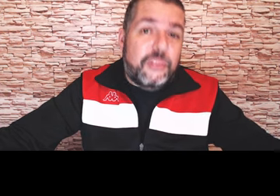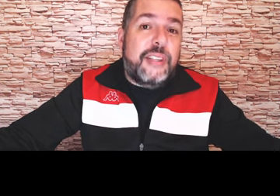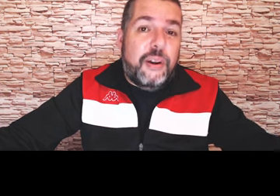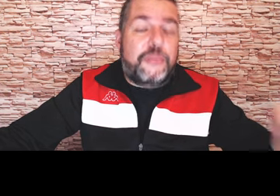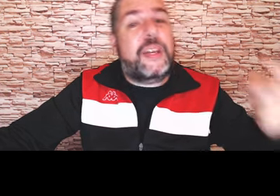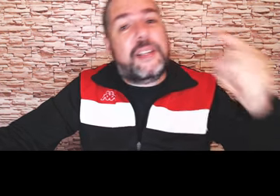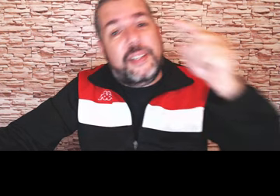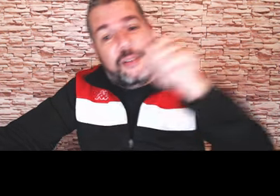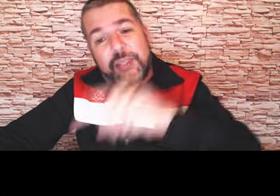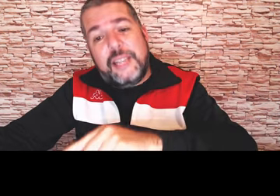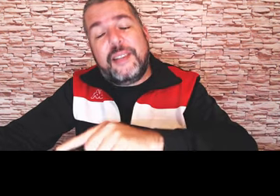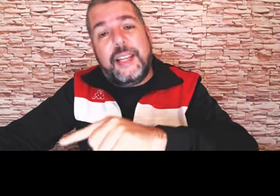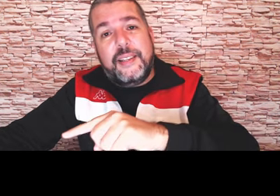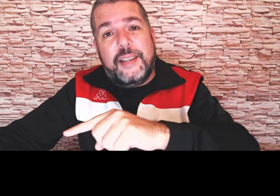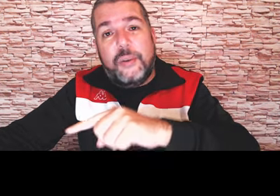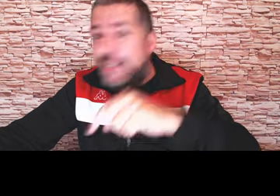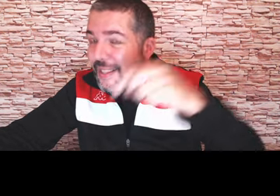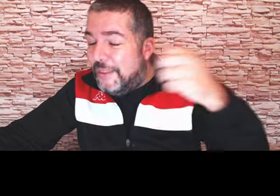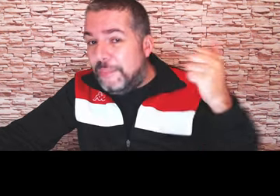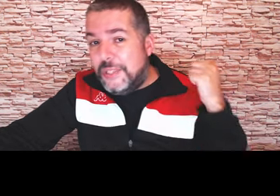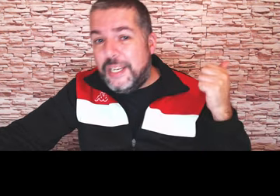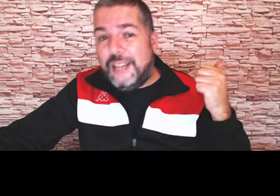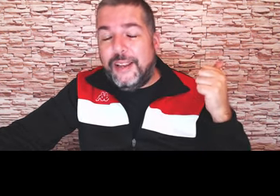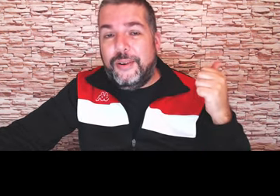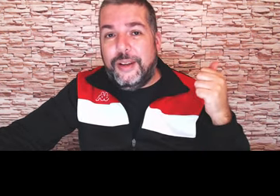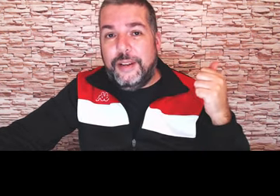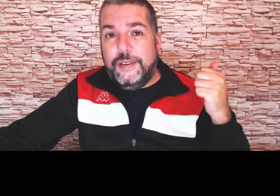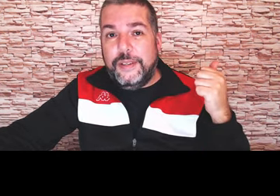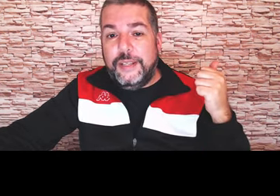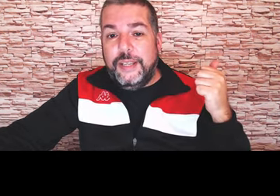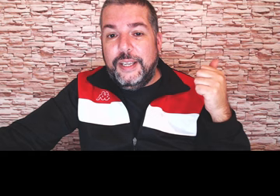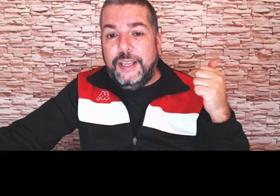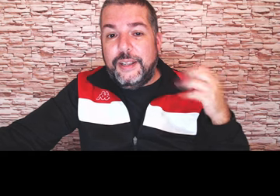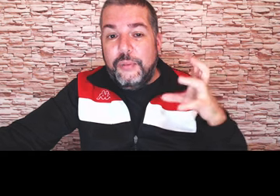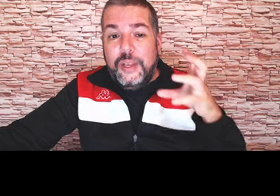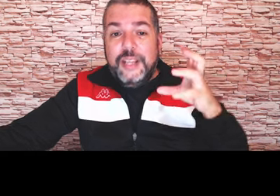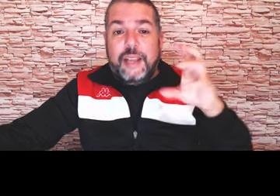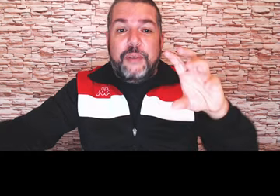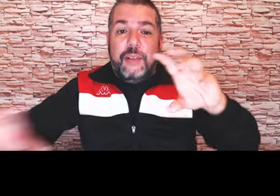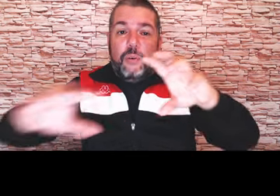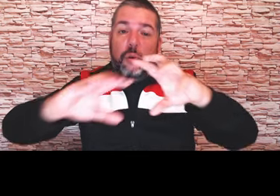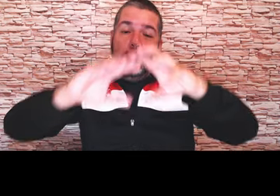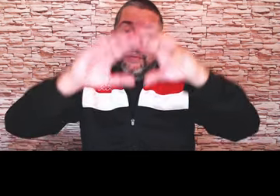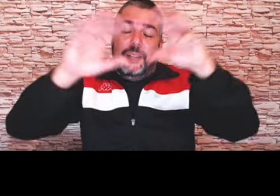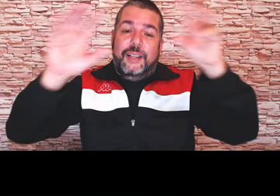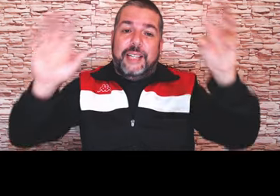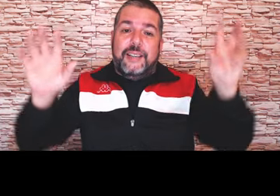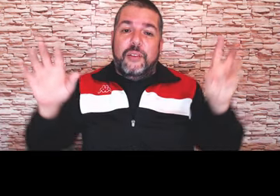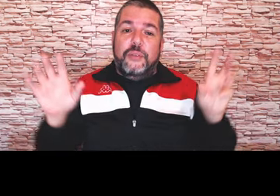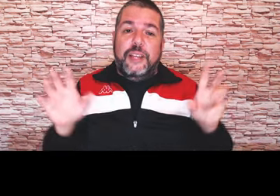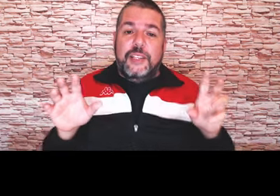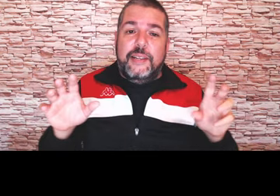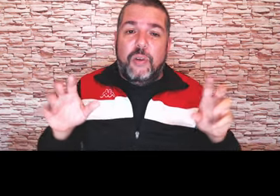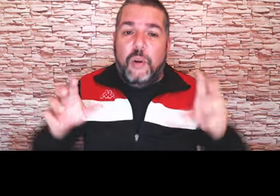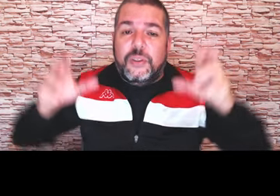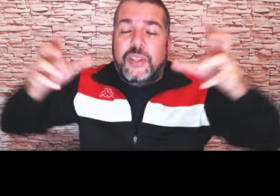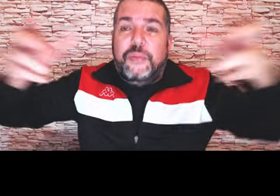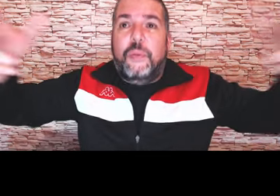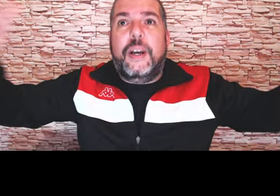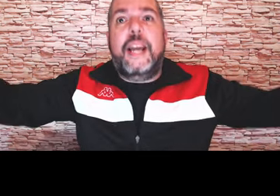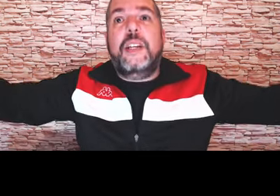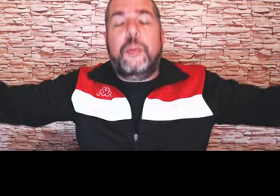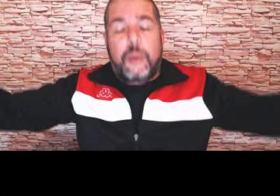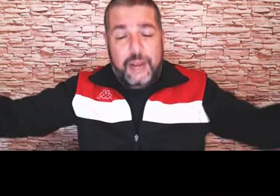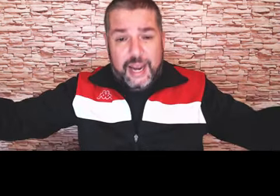poderão ser oferecidos à distância, coisa que não podia até agora. Então, tá vendo? Tá sendo vendido como se